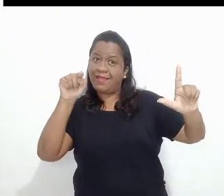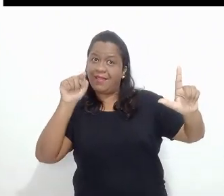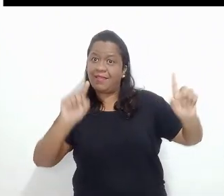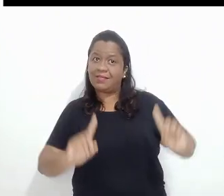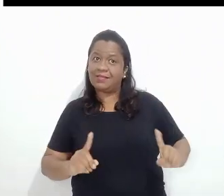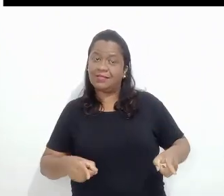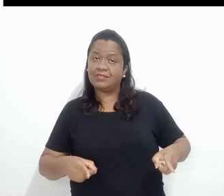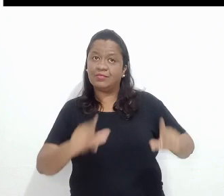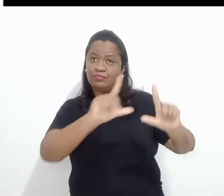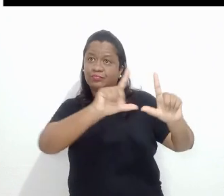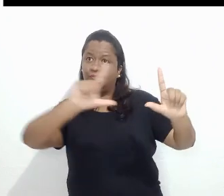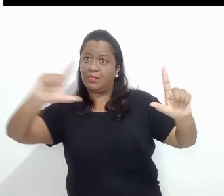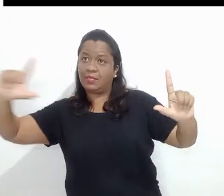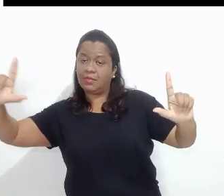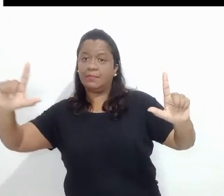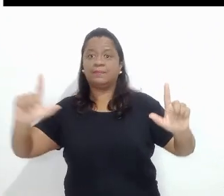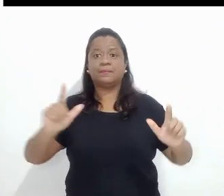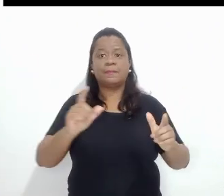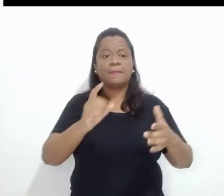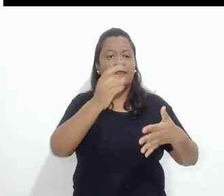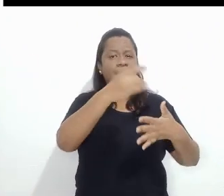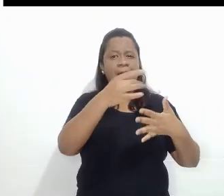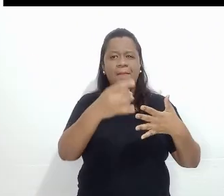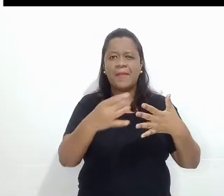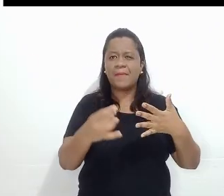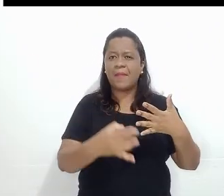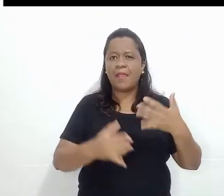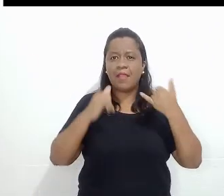plano. Todas essas informações,